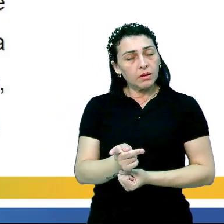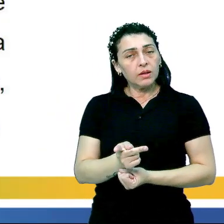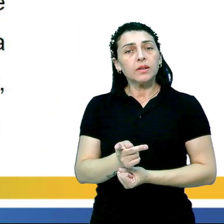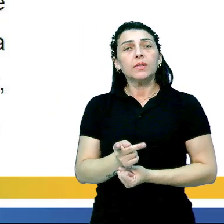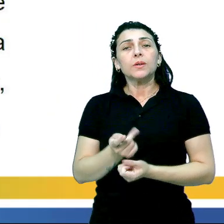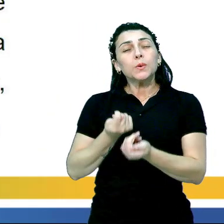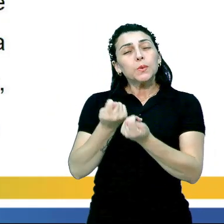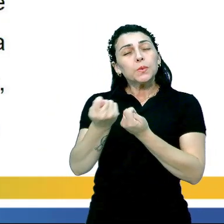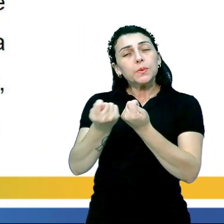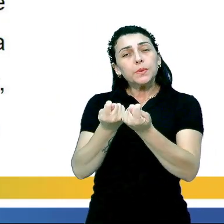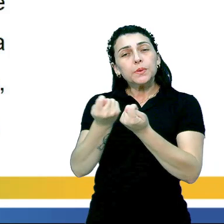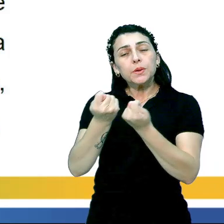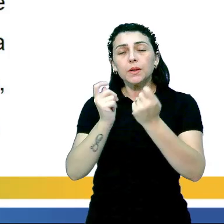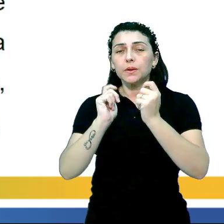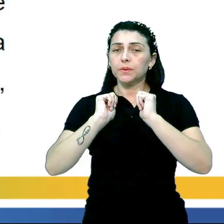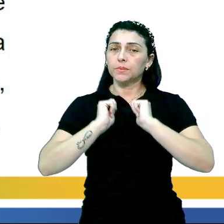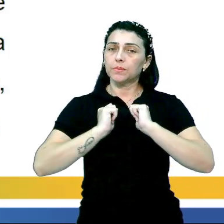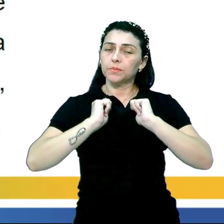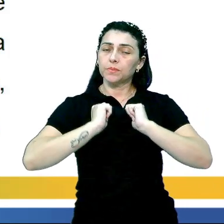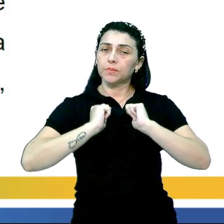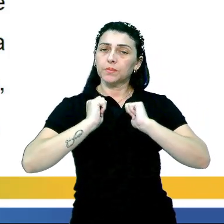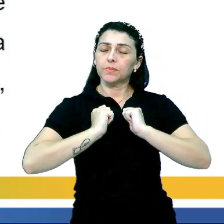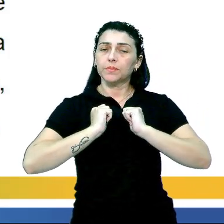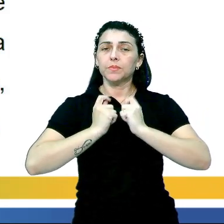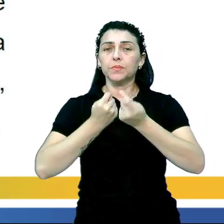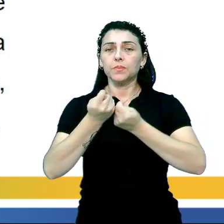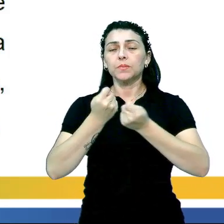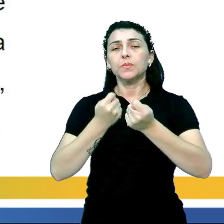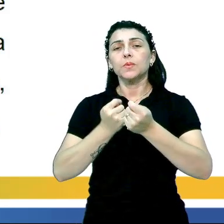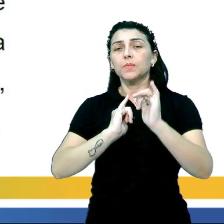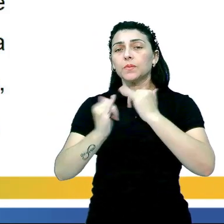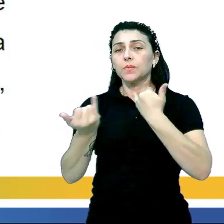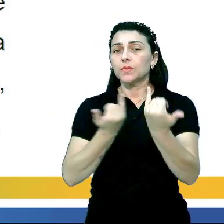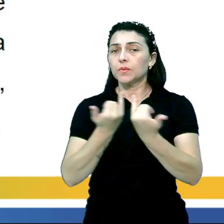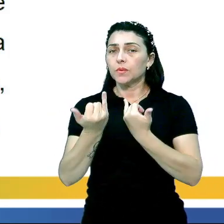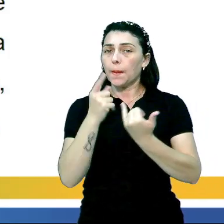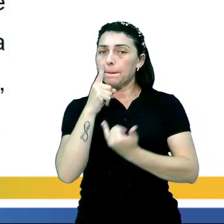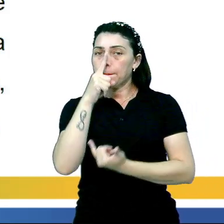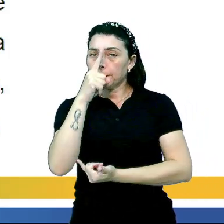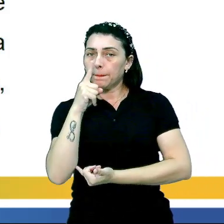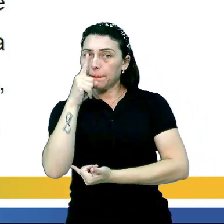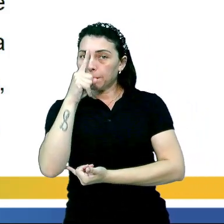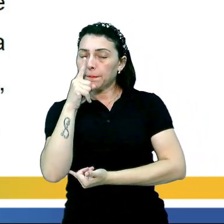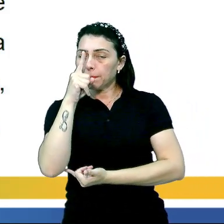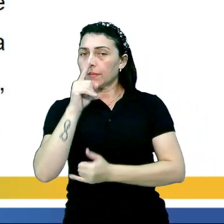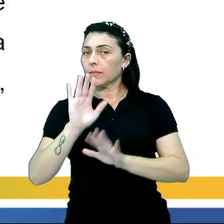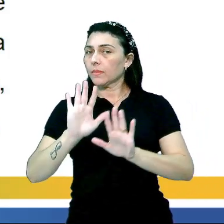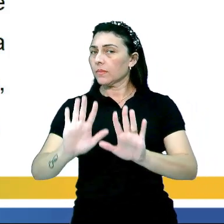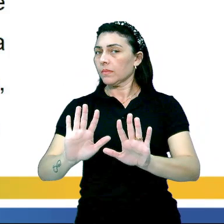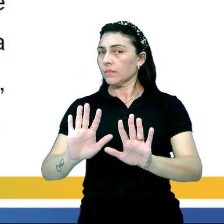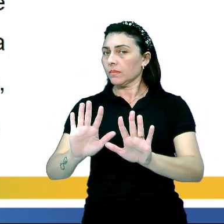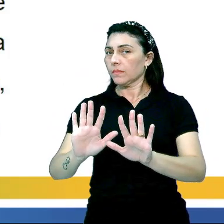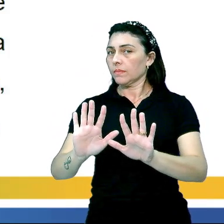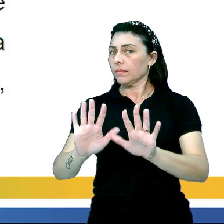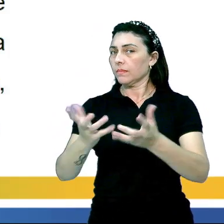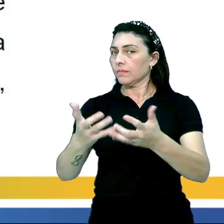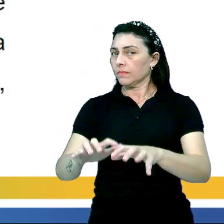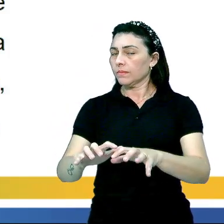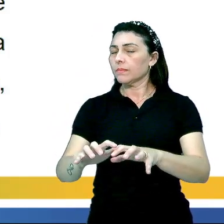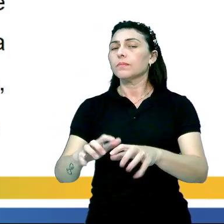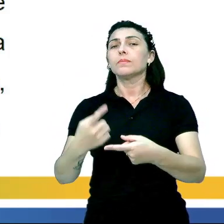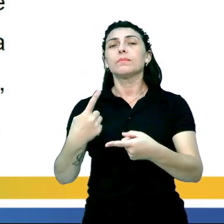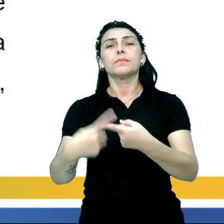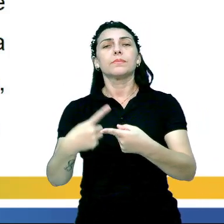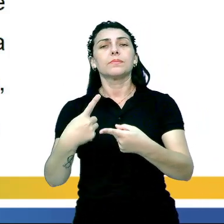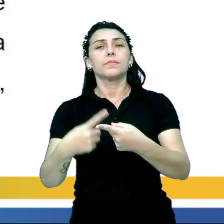da manipulação comportamental através do controle de dados é perigosa. Ah, então eu sou contra isso, não é isso?